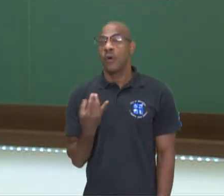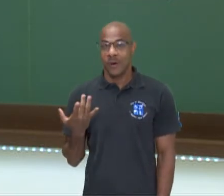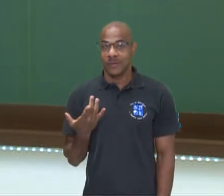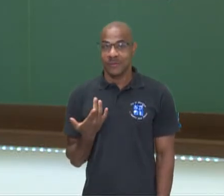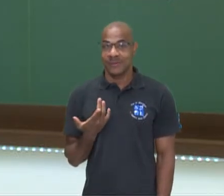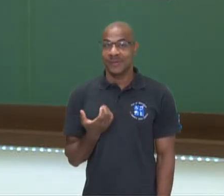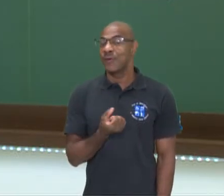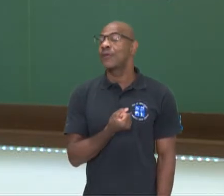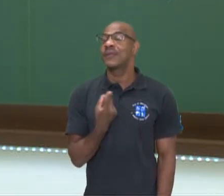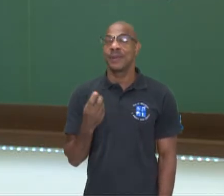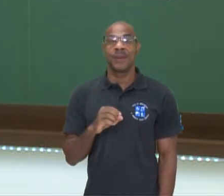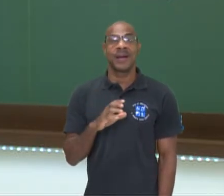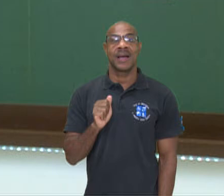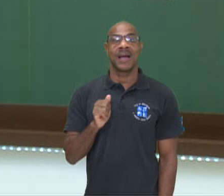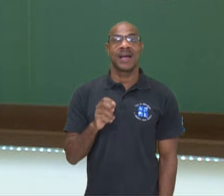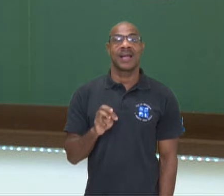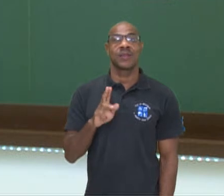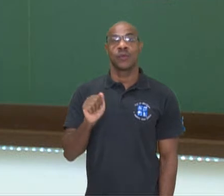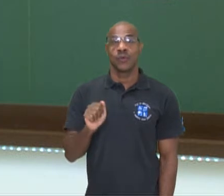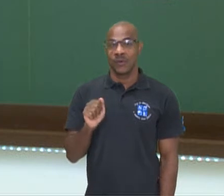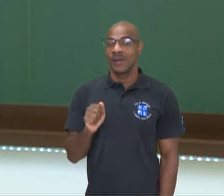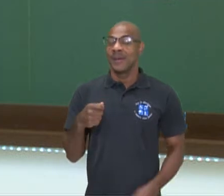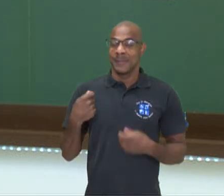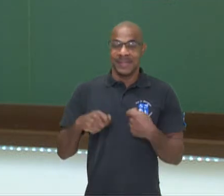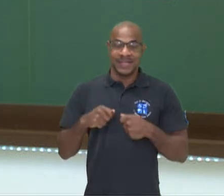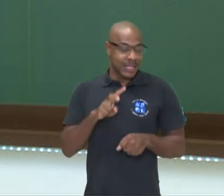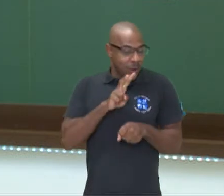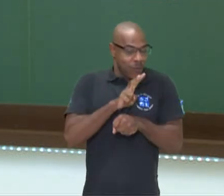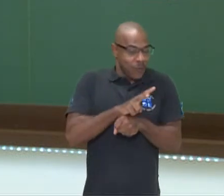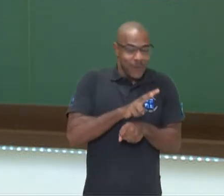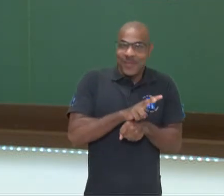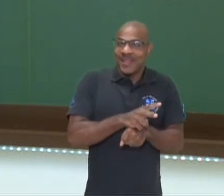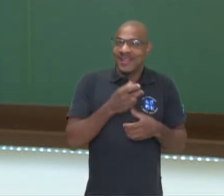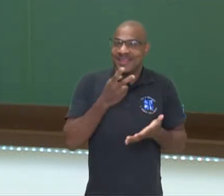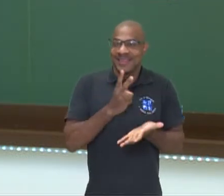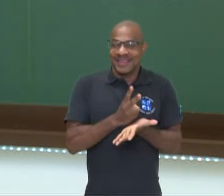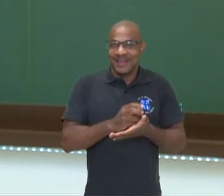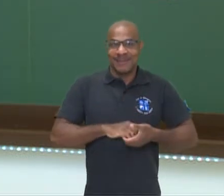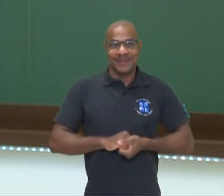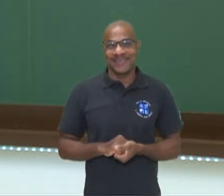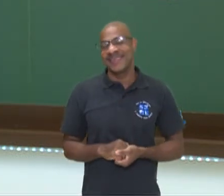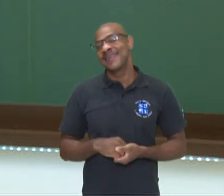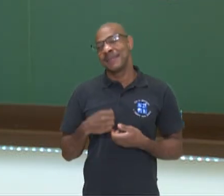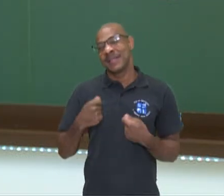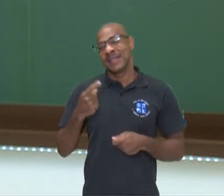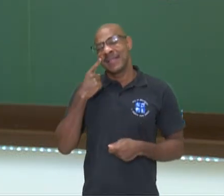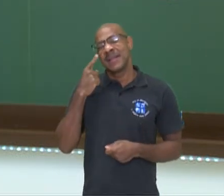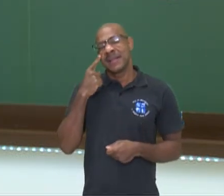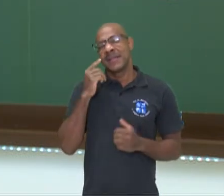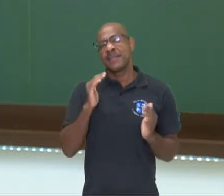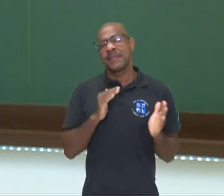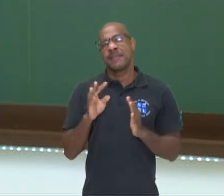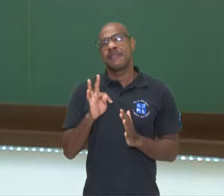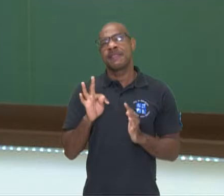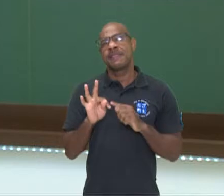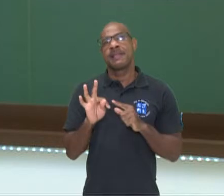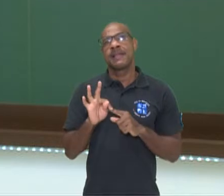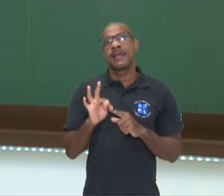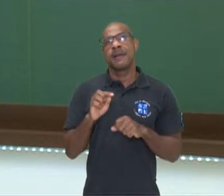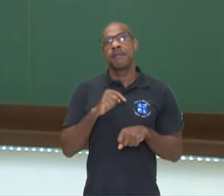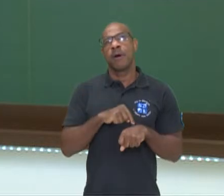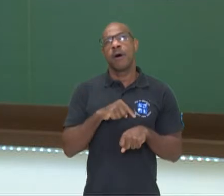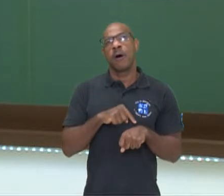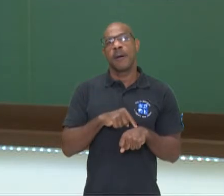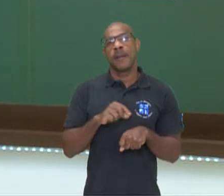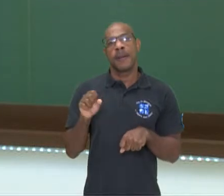mimada quer de atenção. Então, nós precisamos pensar nas relações de tempo, gente, tá bom? De tempo lá, hora, relógio,